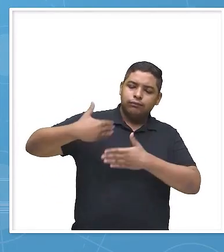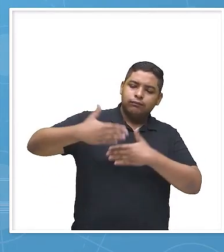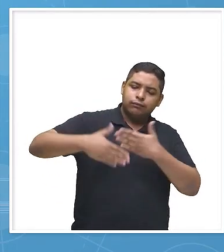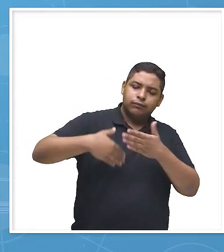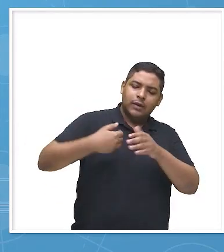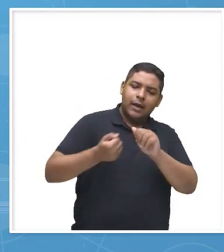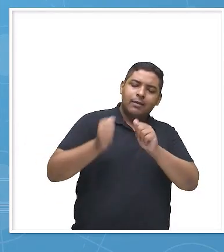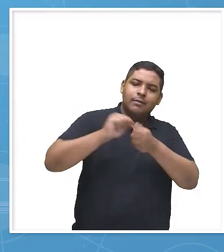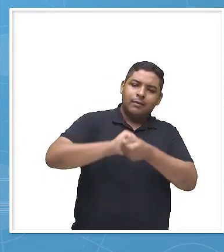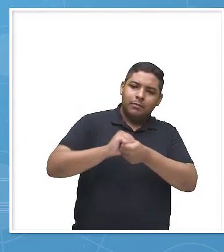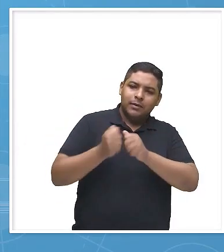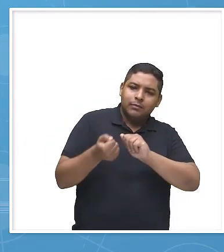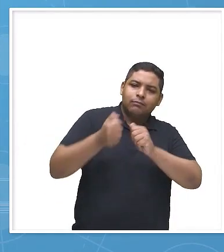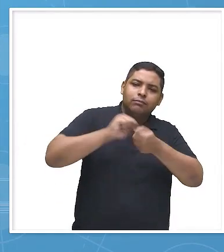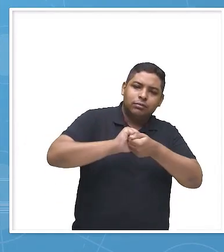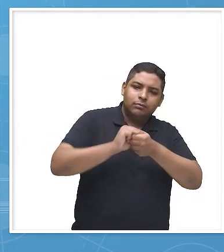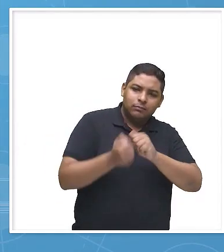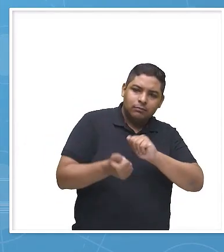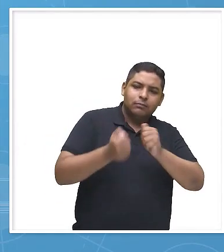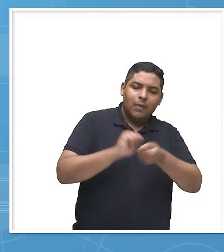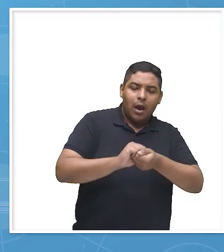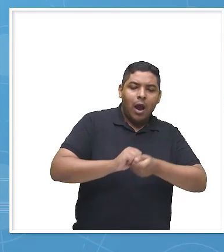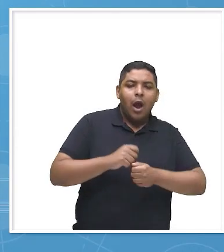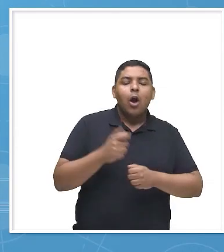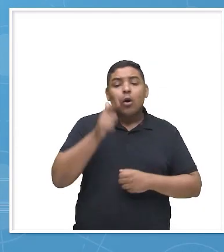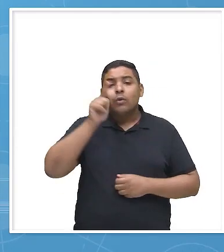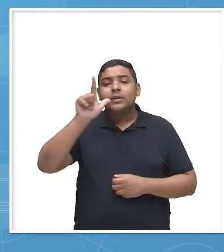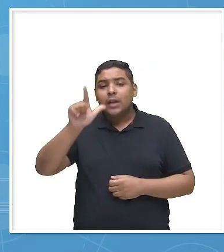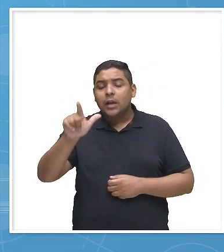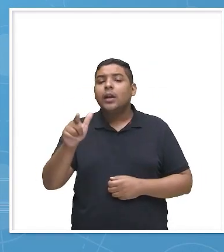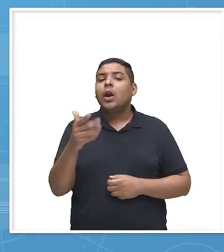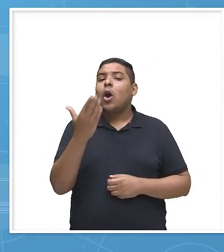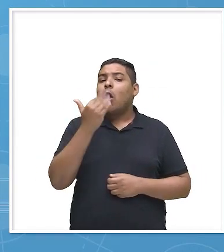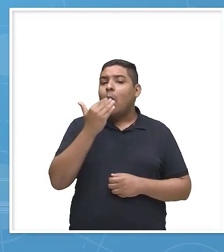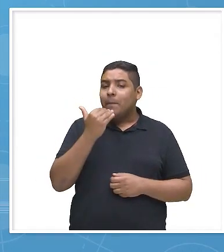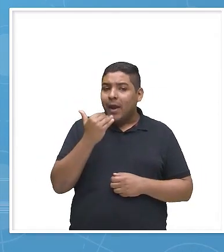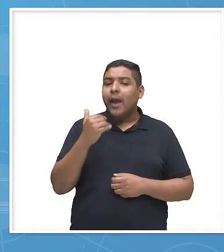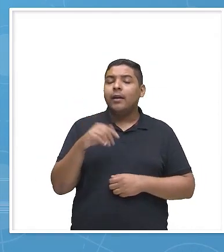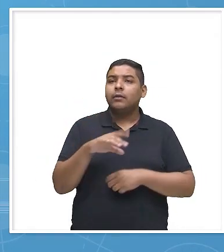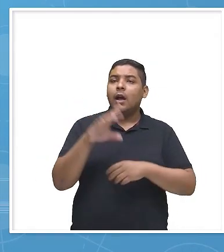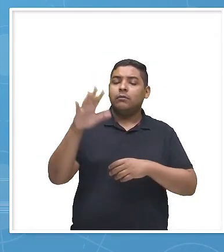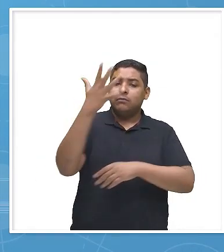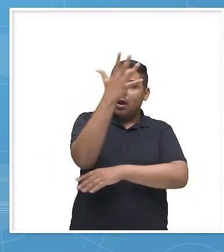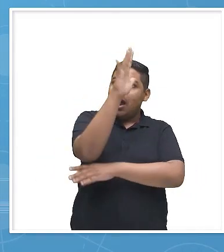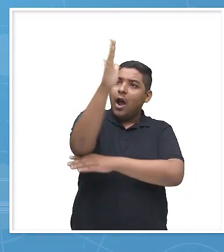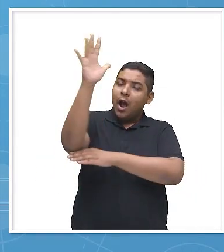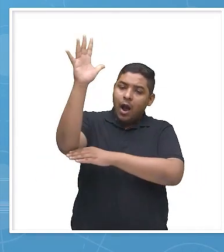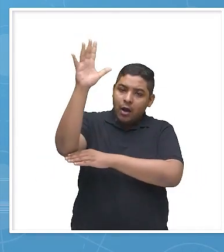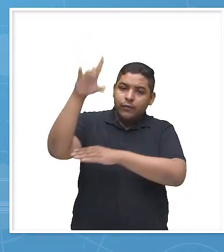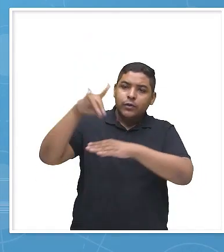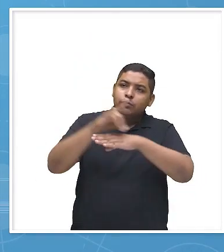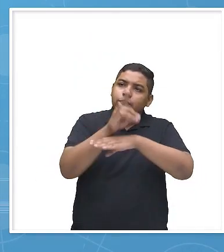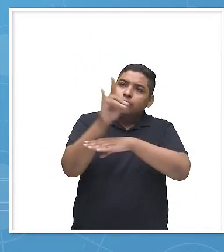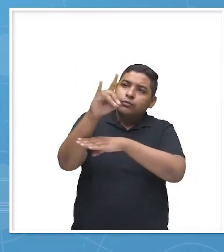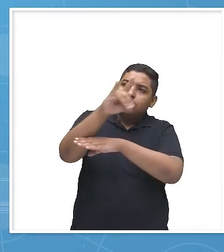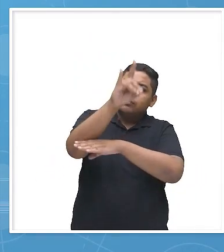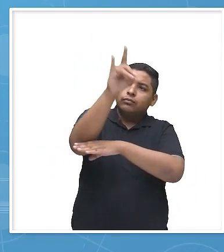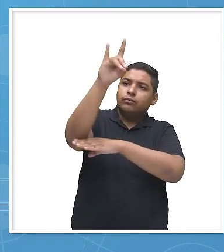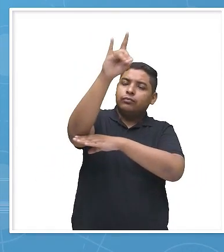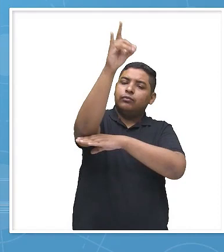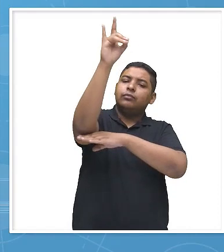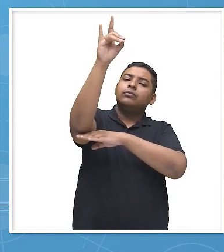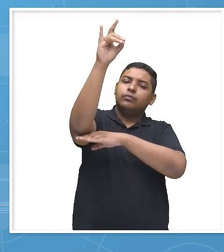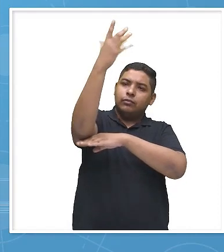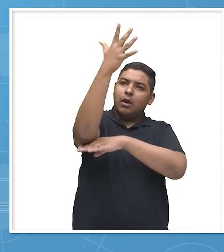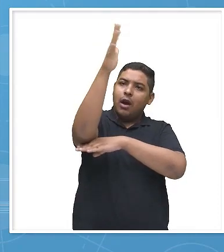sobreviver ao ambiente que necessitava que tivesse um pescoço alongado para comer as folhas da copa das árvores.